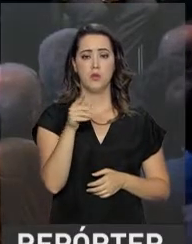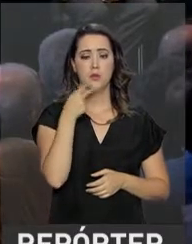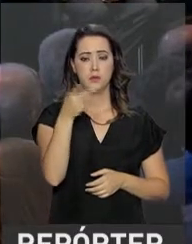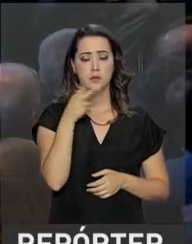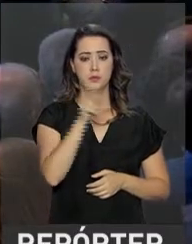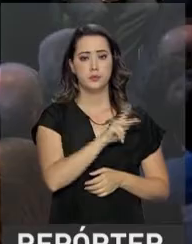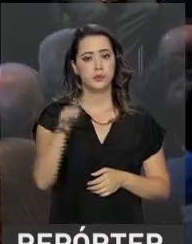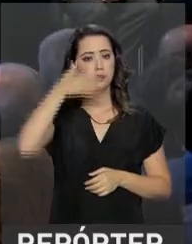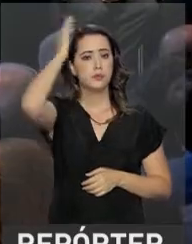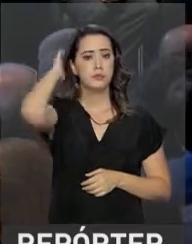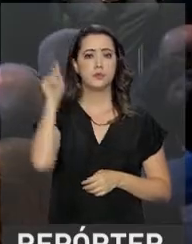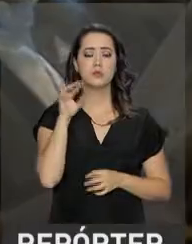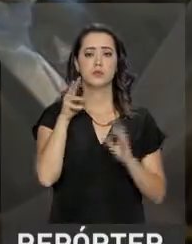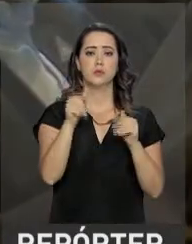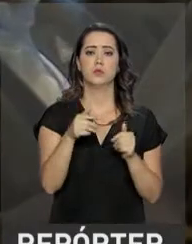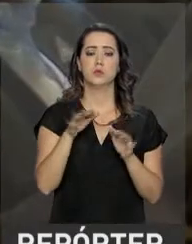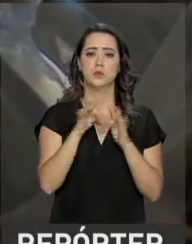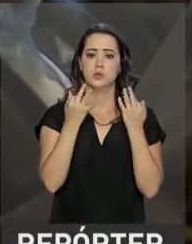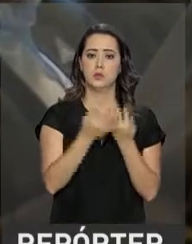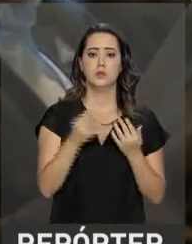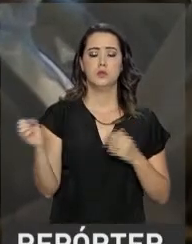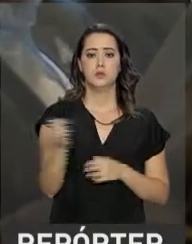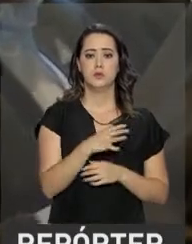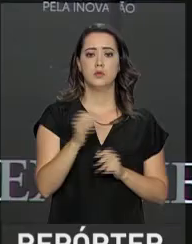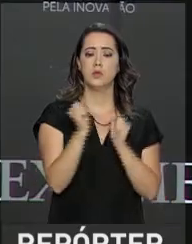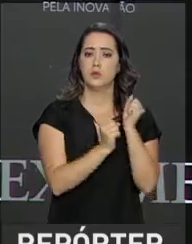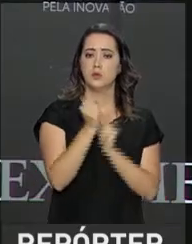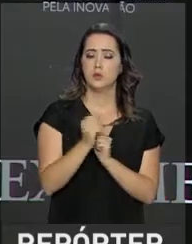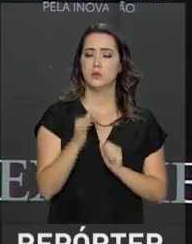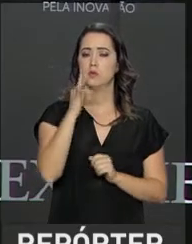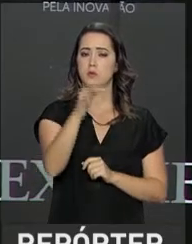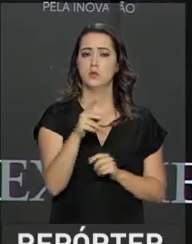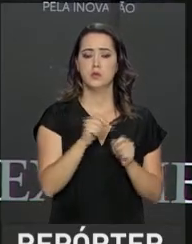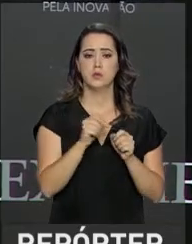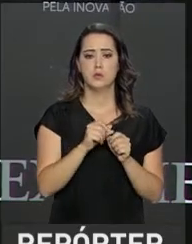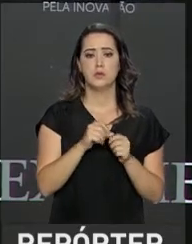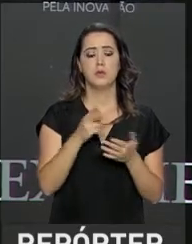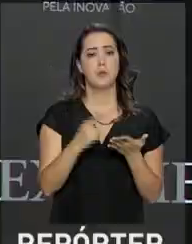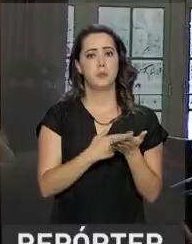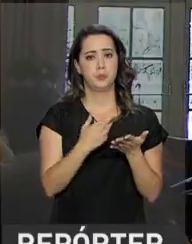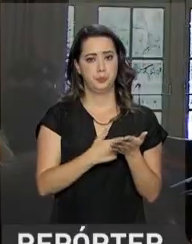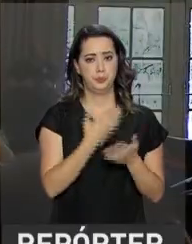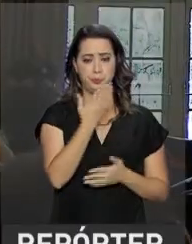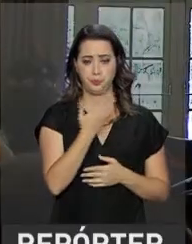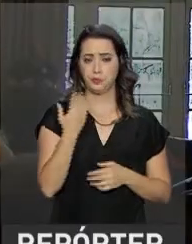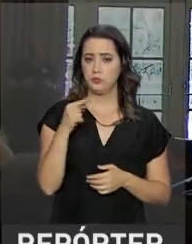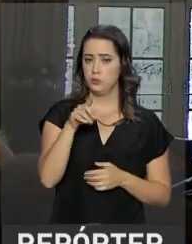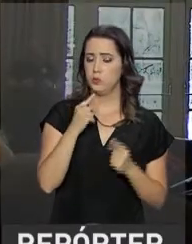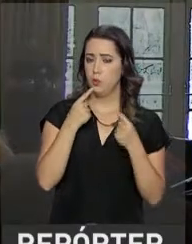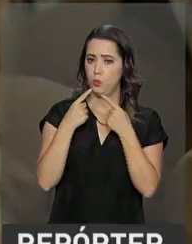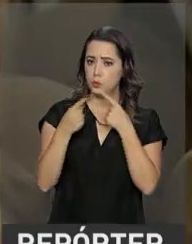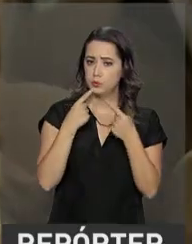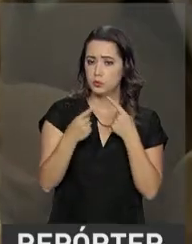do presidente Michel Temer durante o Fórum Inovação, a Indústria do Futuro, promovida pela revista Exame e pela CNI. O objetivo foi